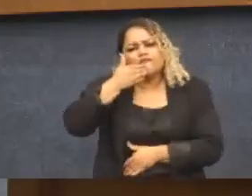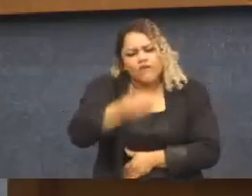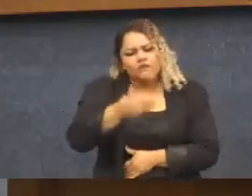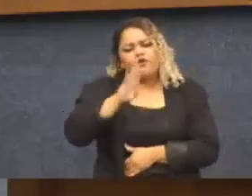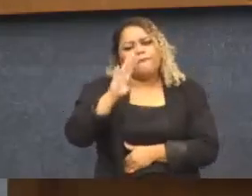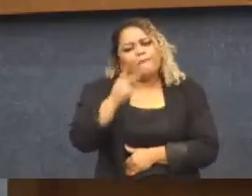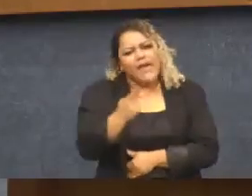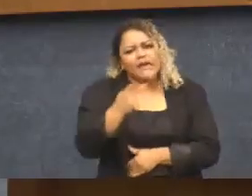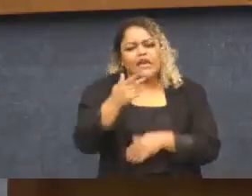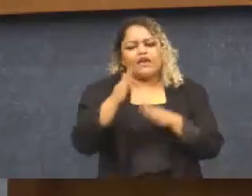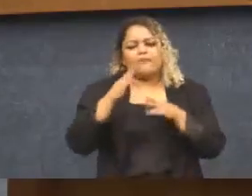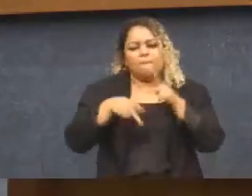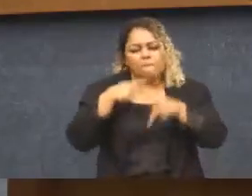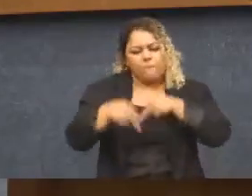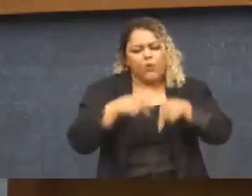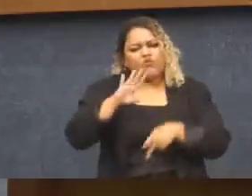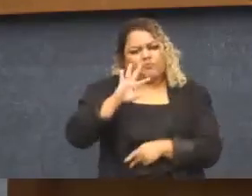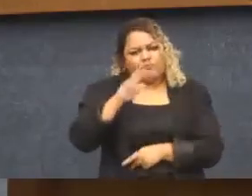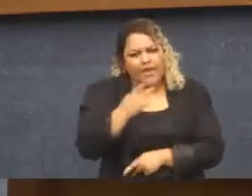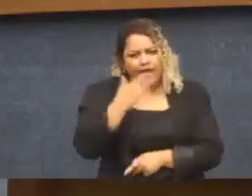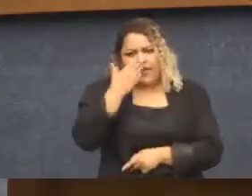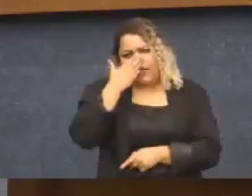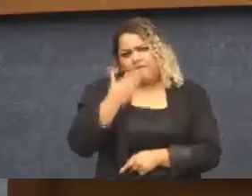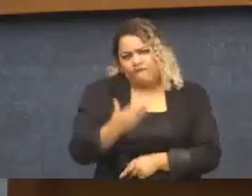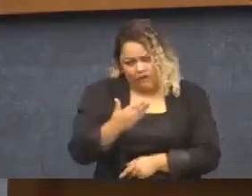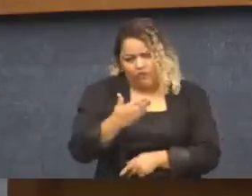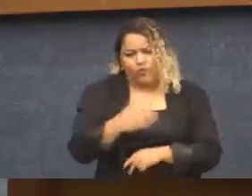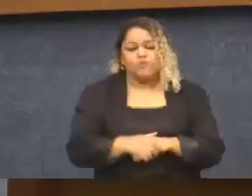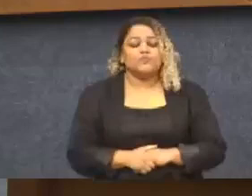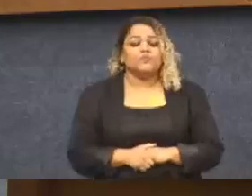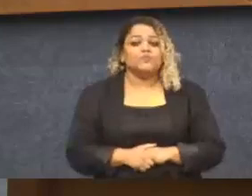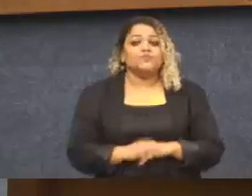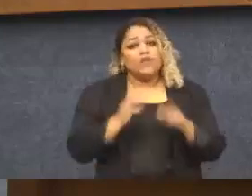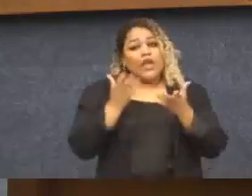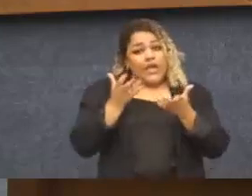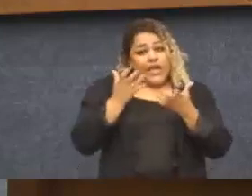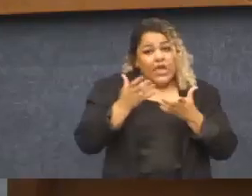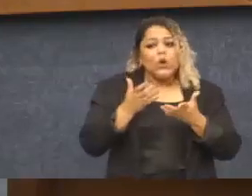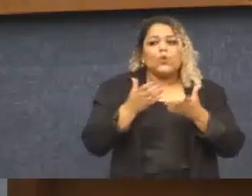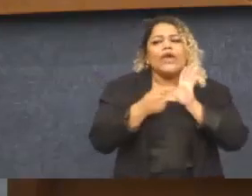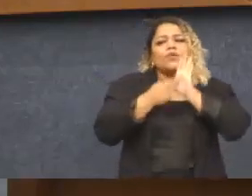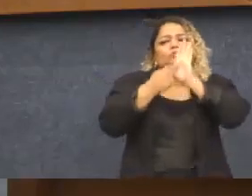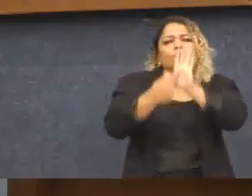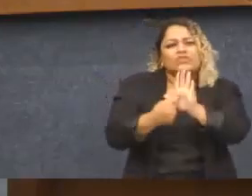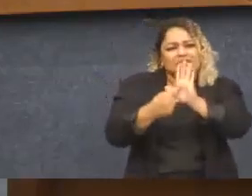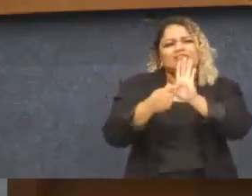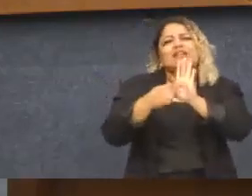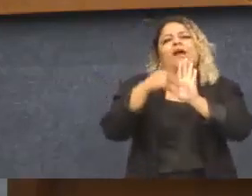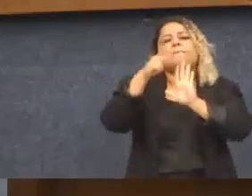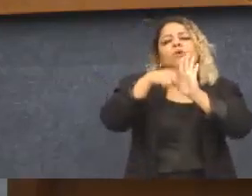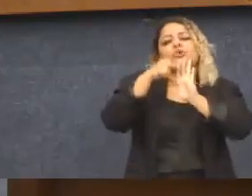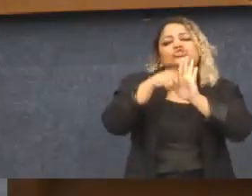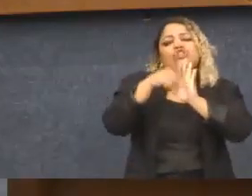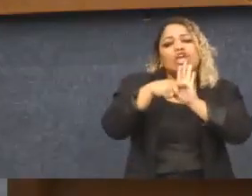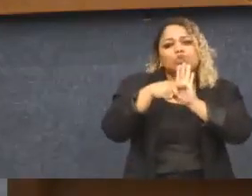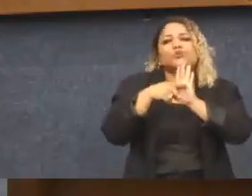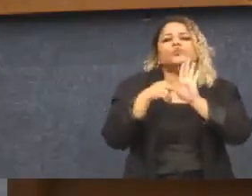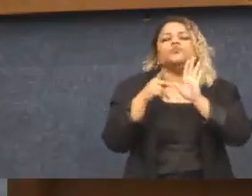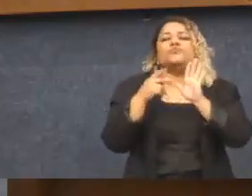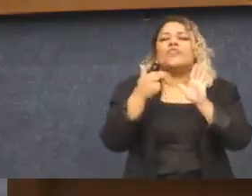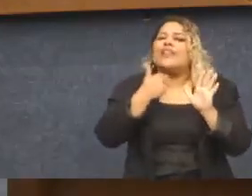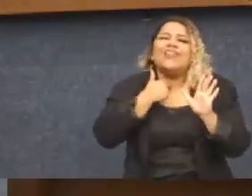de Belo Horizonte. Eu queria aqui apontar questões técnicas, jurídicas, para que esse projeto